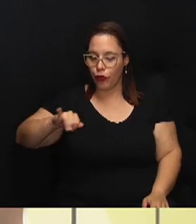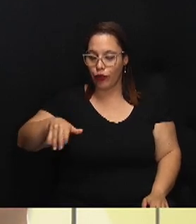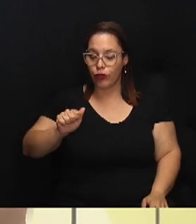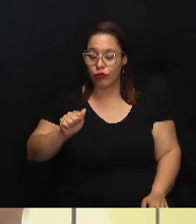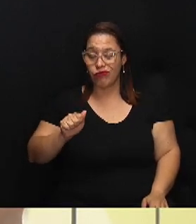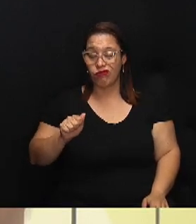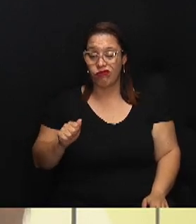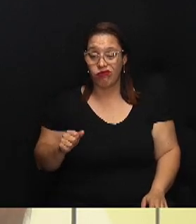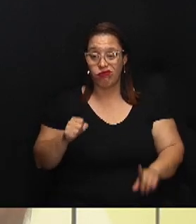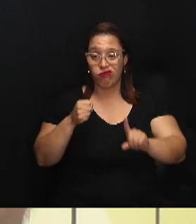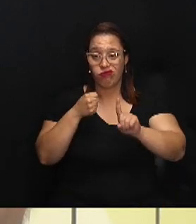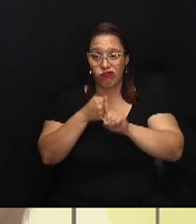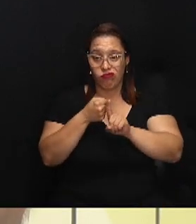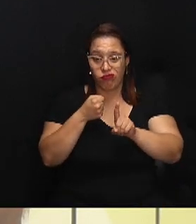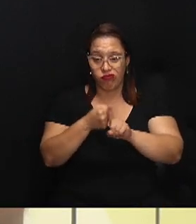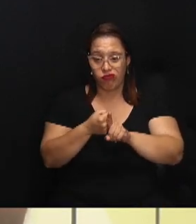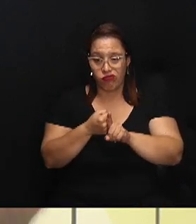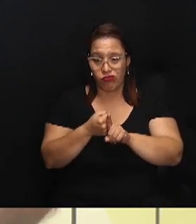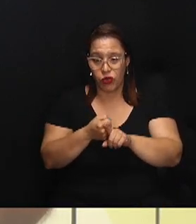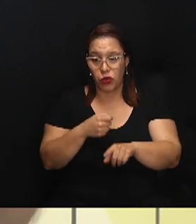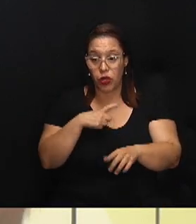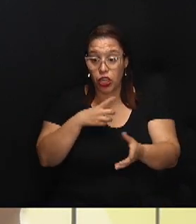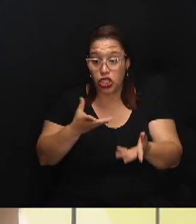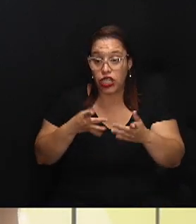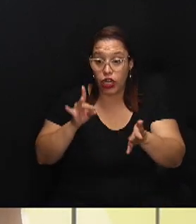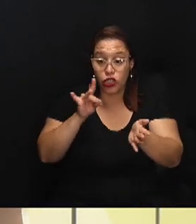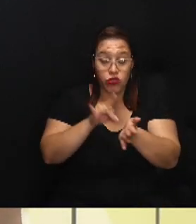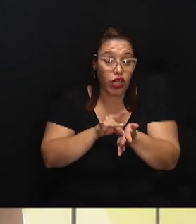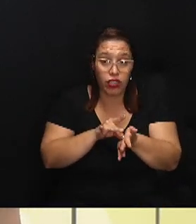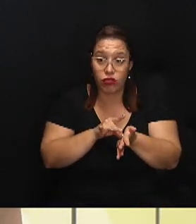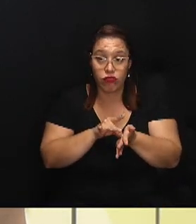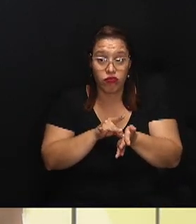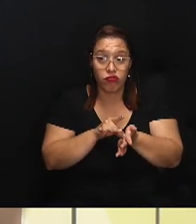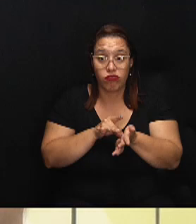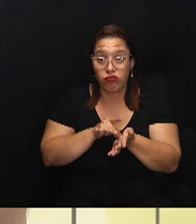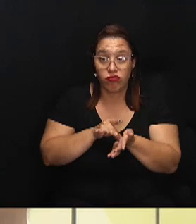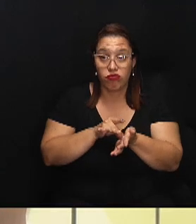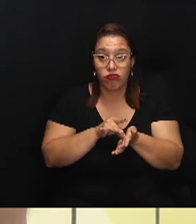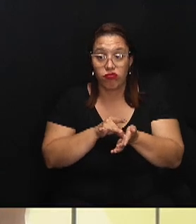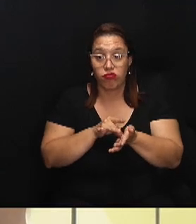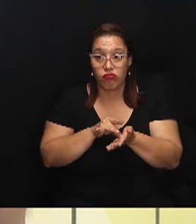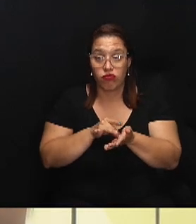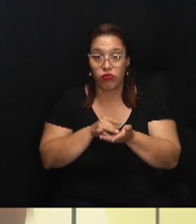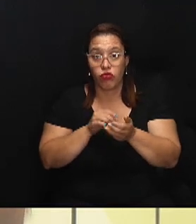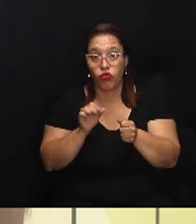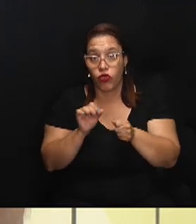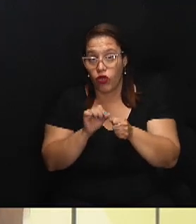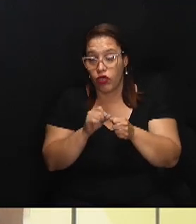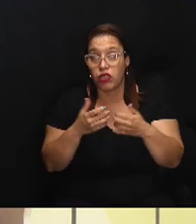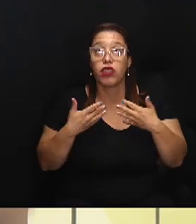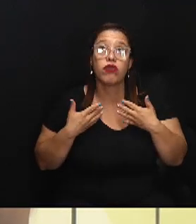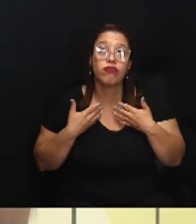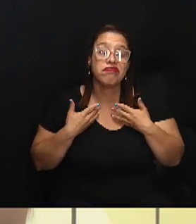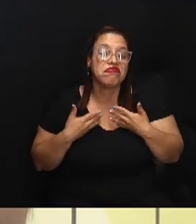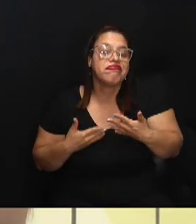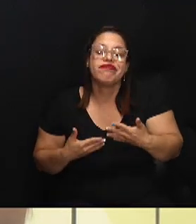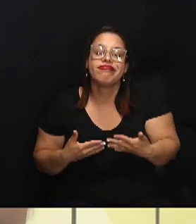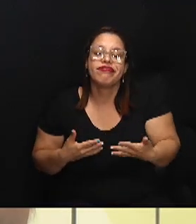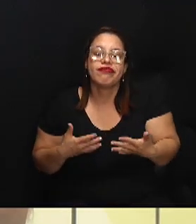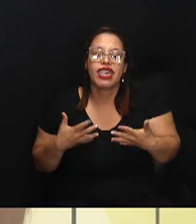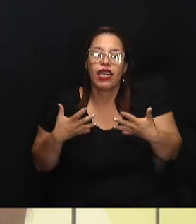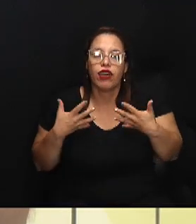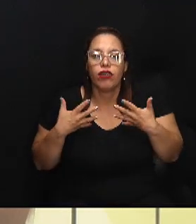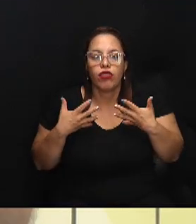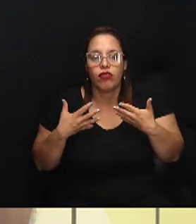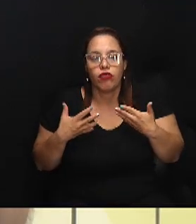interferindo também na nossa capacidade de agir, né? Muitas vezes algumas coisas que ela poderia ali fazer tranquilamente, né, com essa sobrecarga